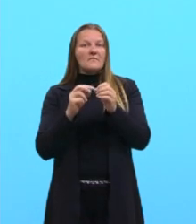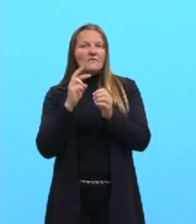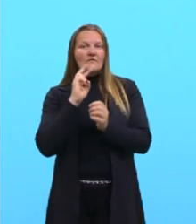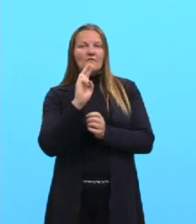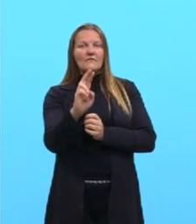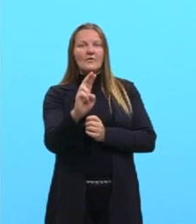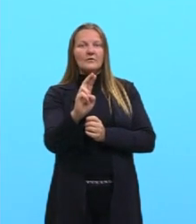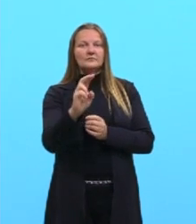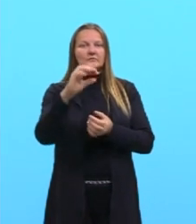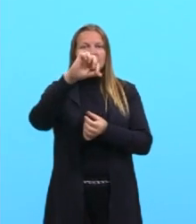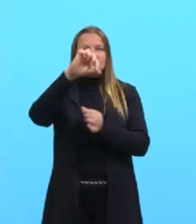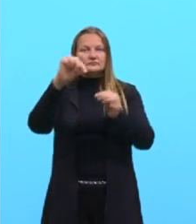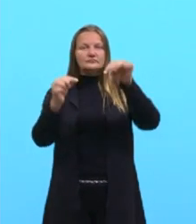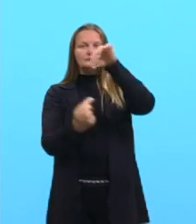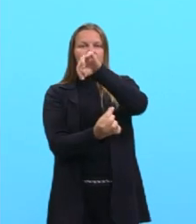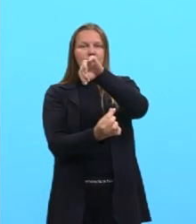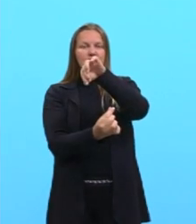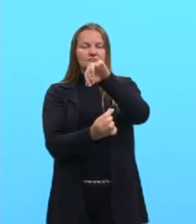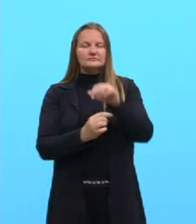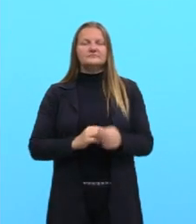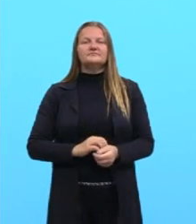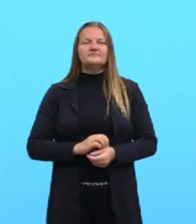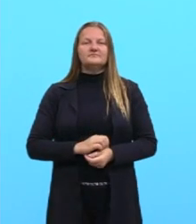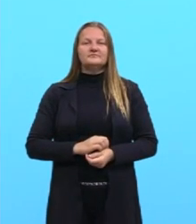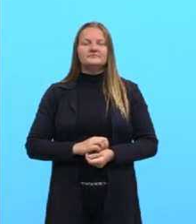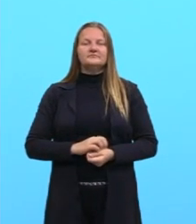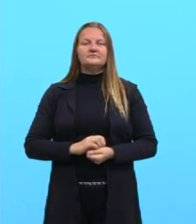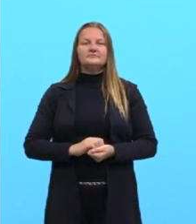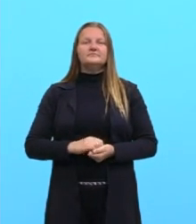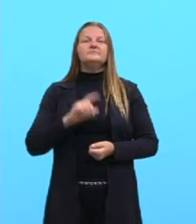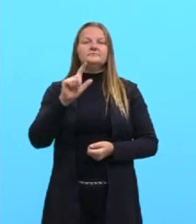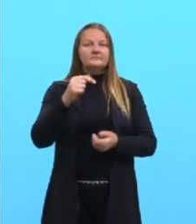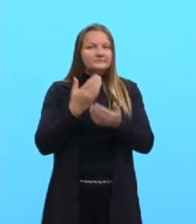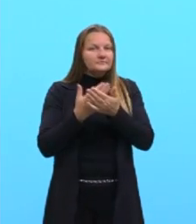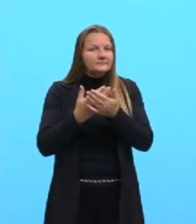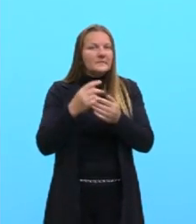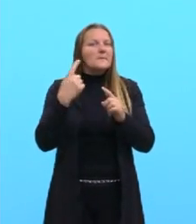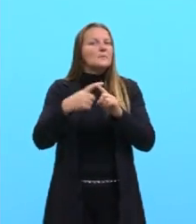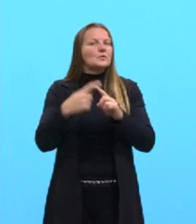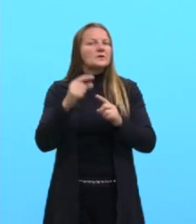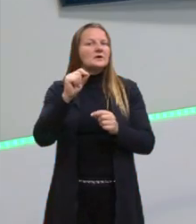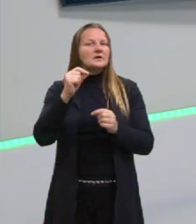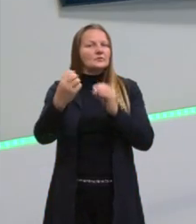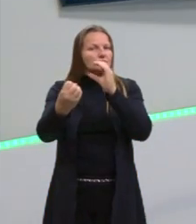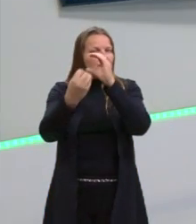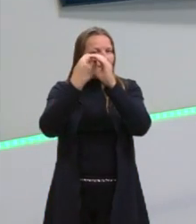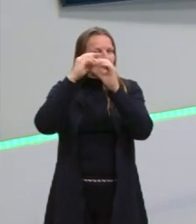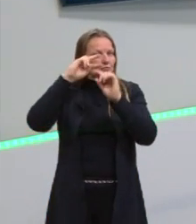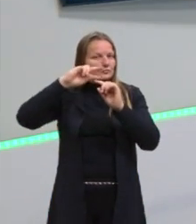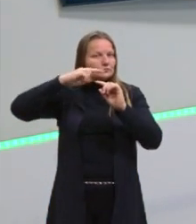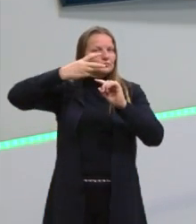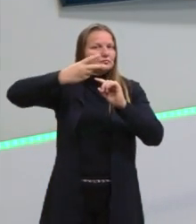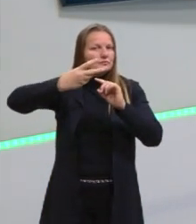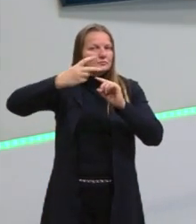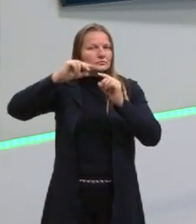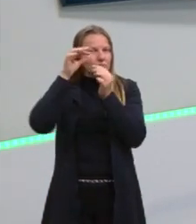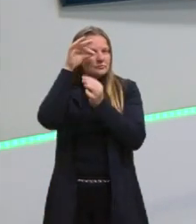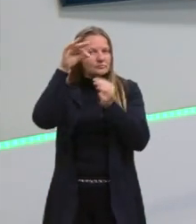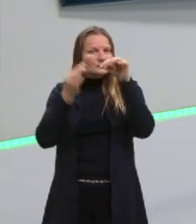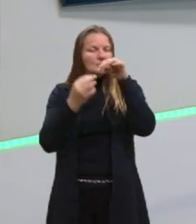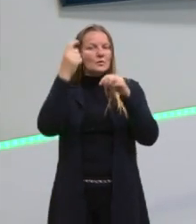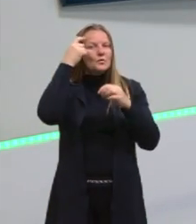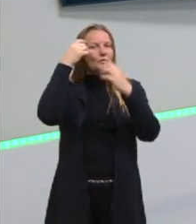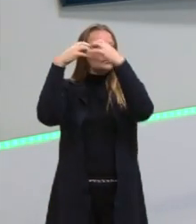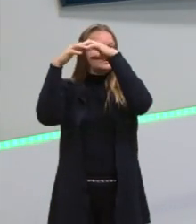na posição correta tá mais para frente a gente vai ver então porque que isso ocorre né essa inversão mas o nosso cérebro